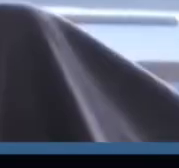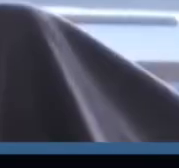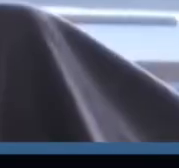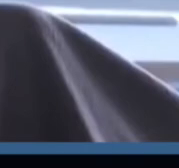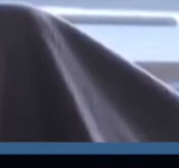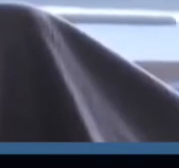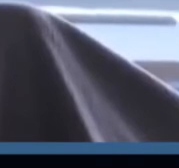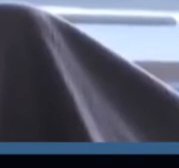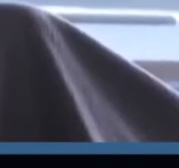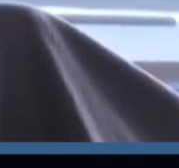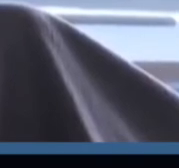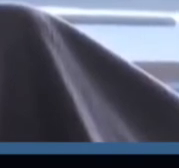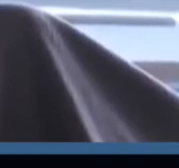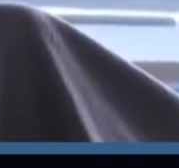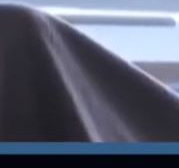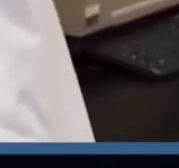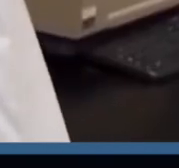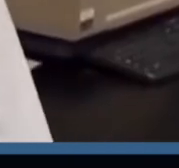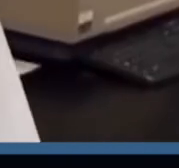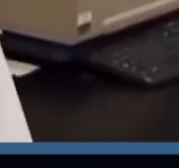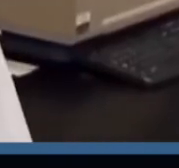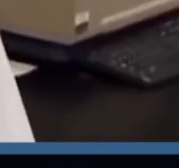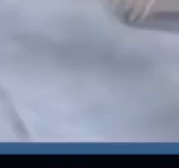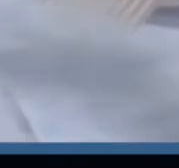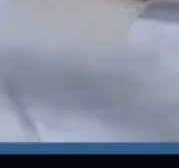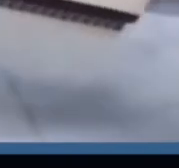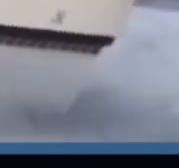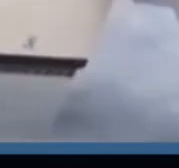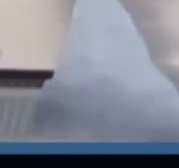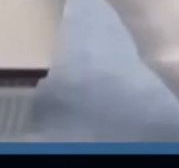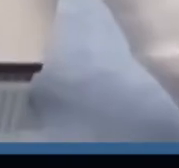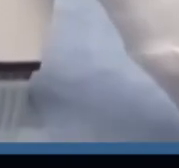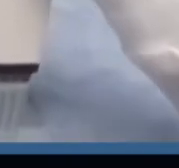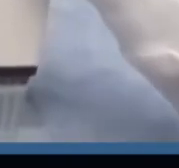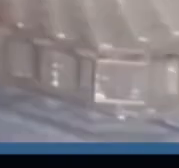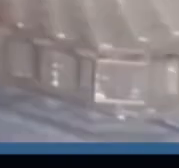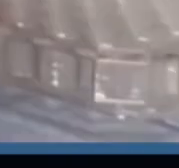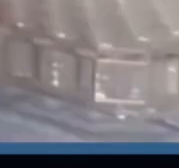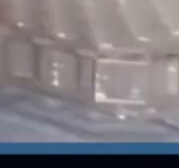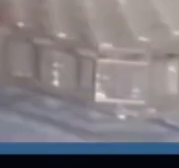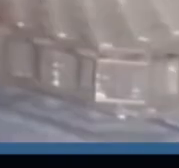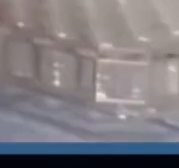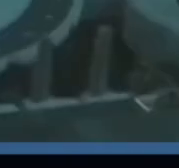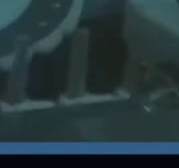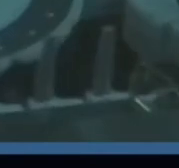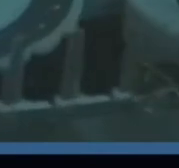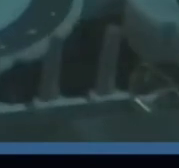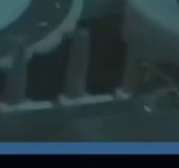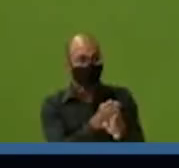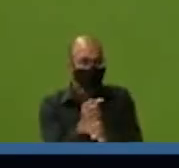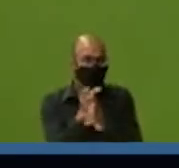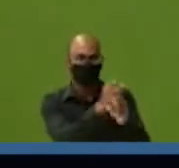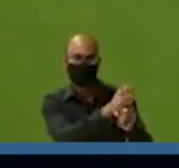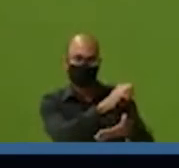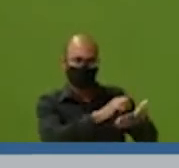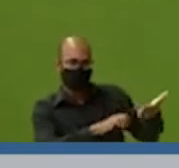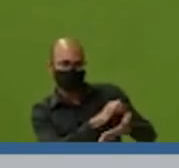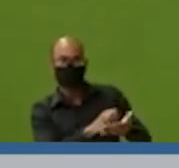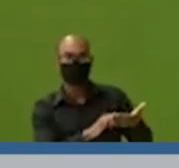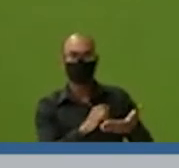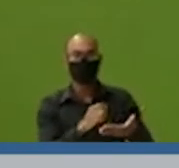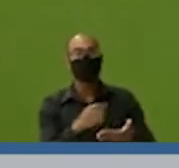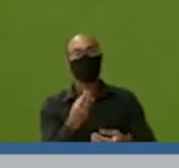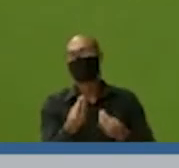leve queda no número de internações e na taxa de contágio, que está em 0,97. E nós